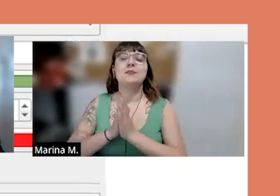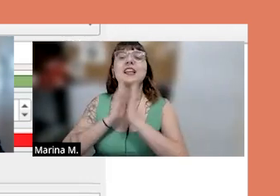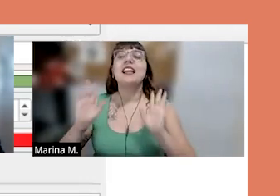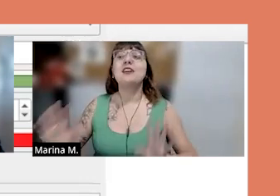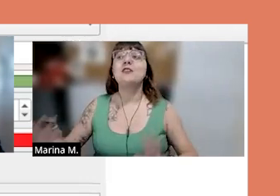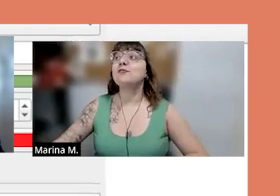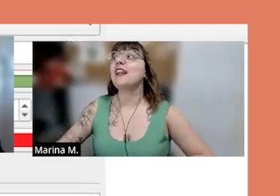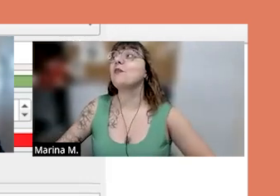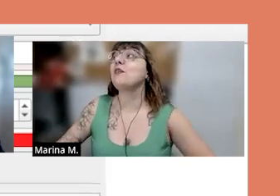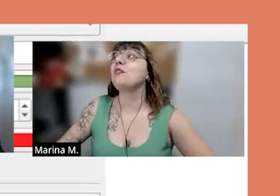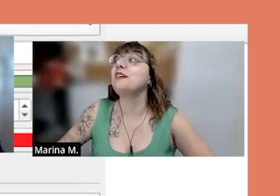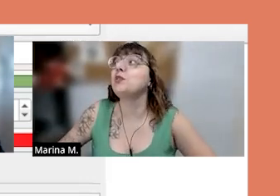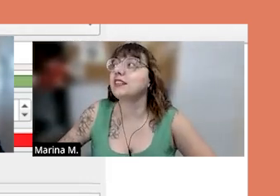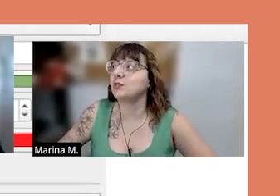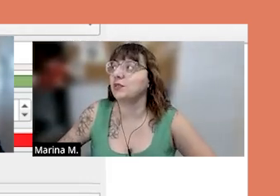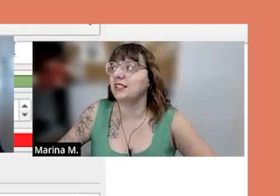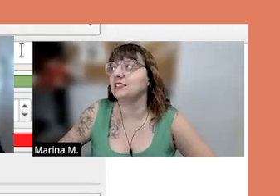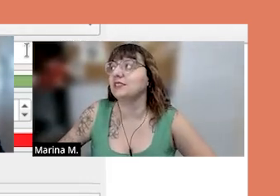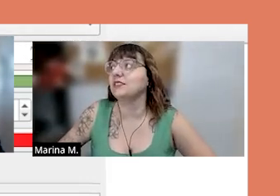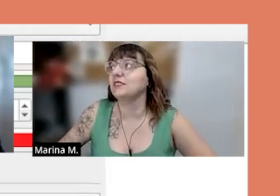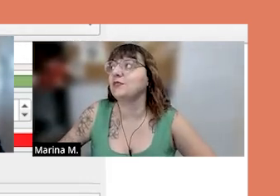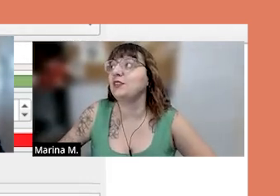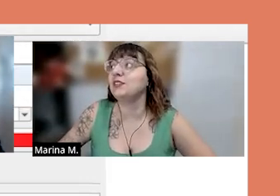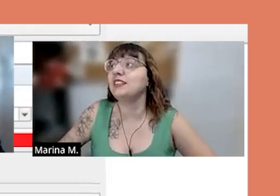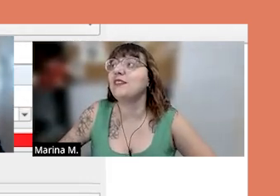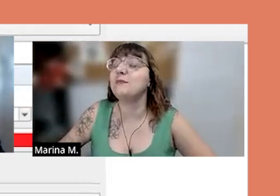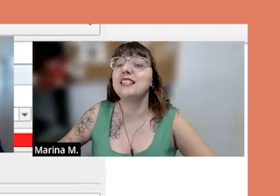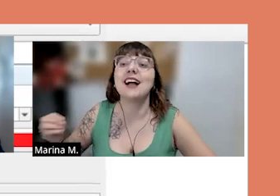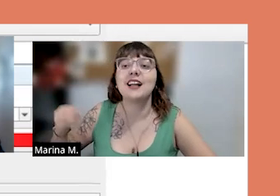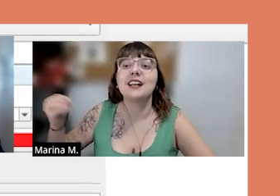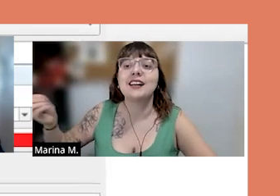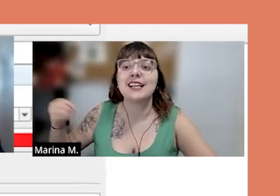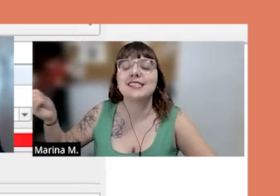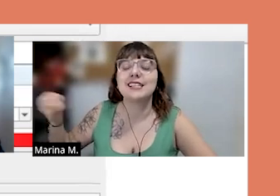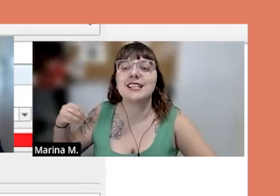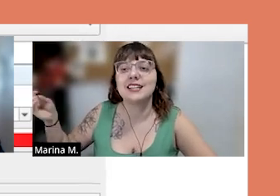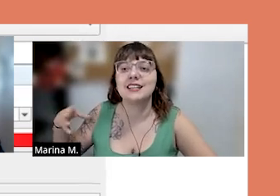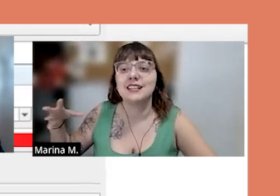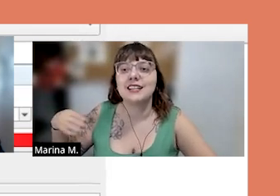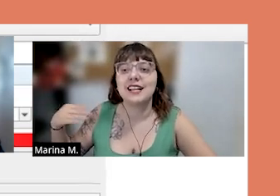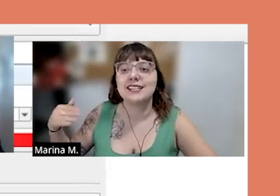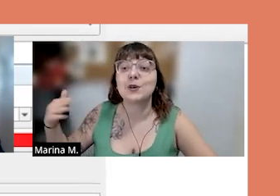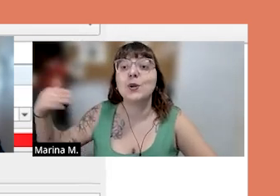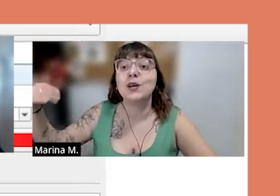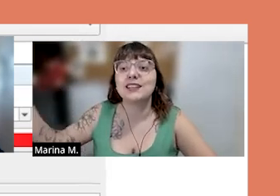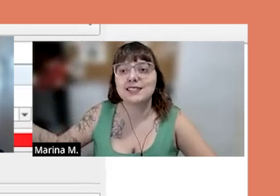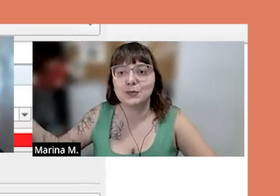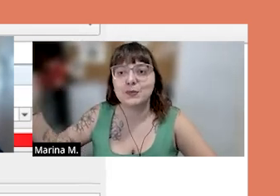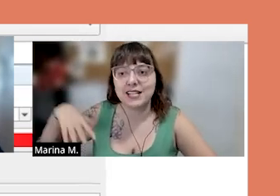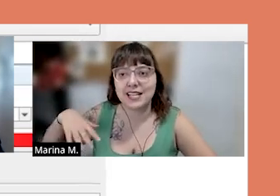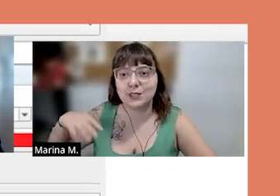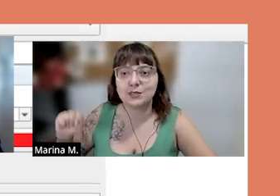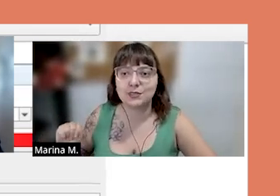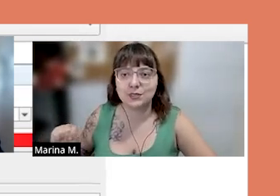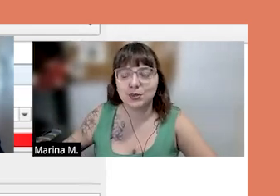lá. Eu vou falar qual é o valor que eu estou olhando. O valor que vai me dar essa coloração